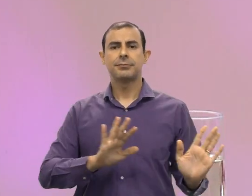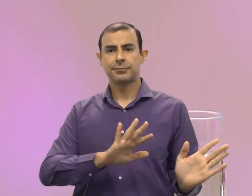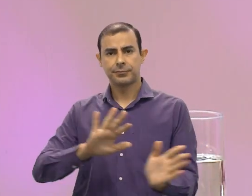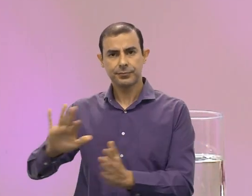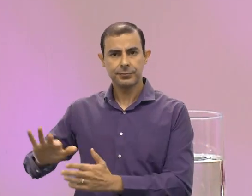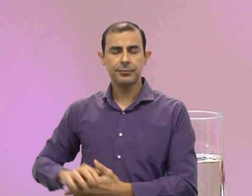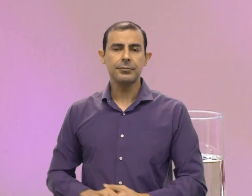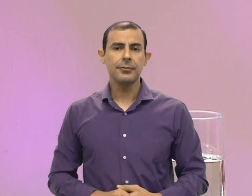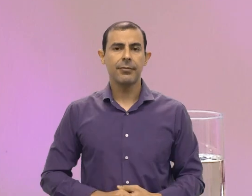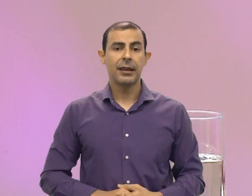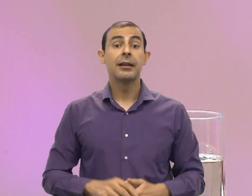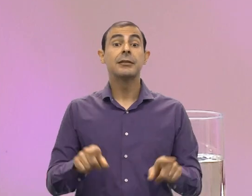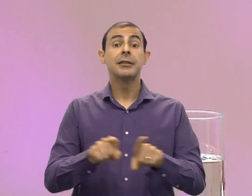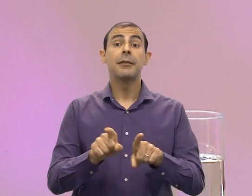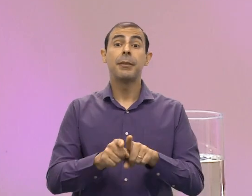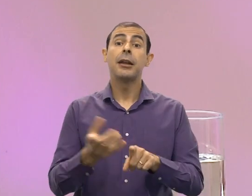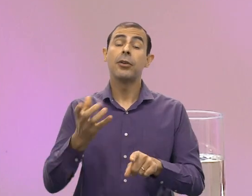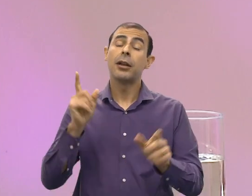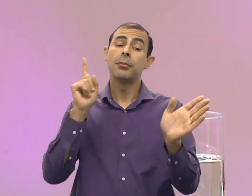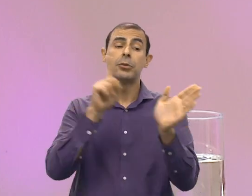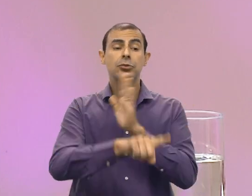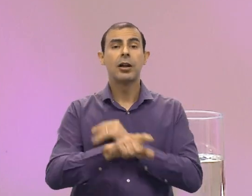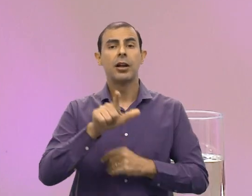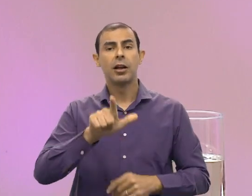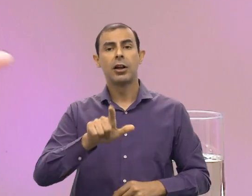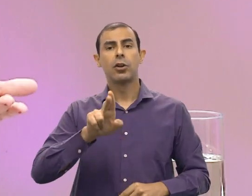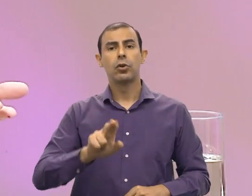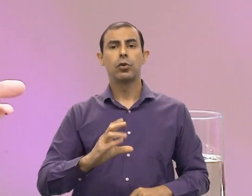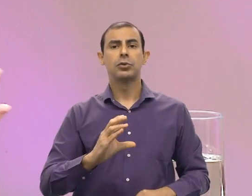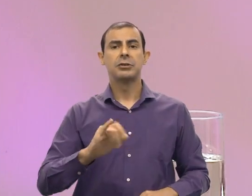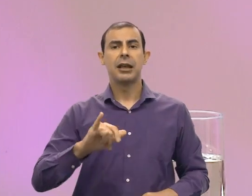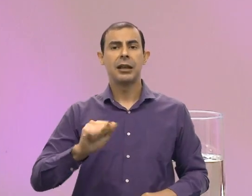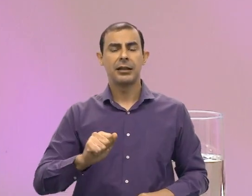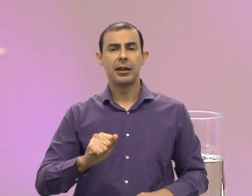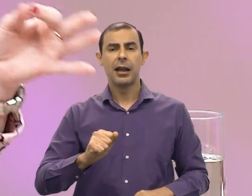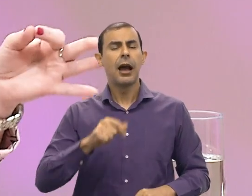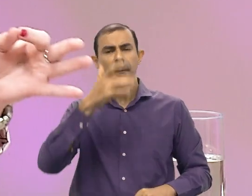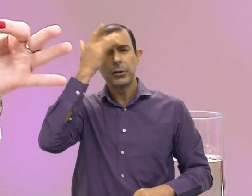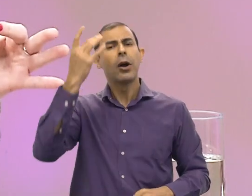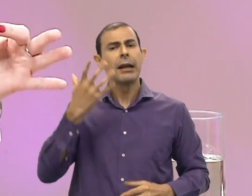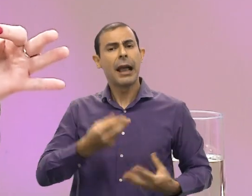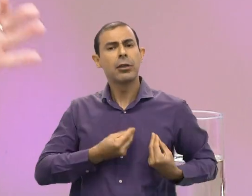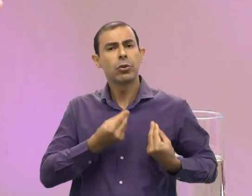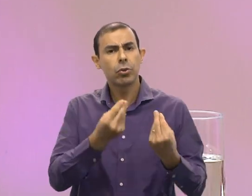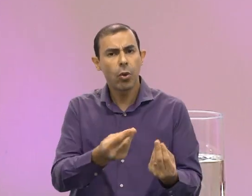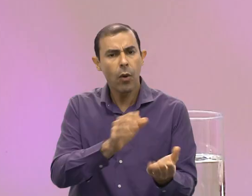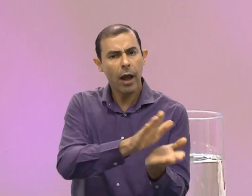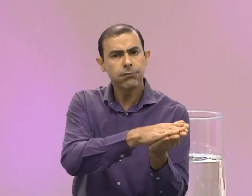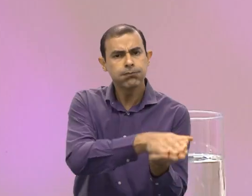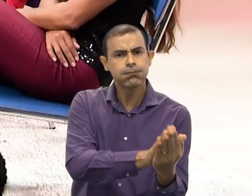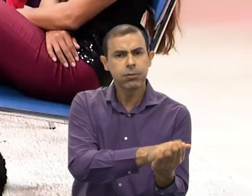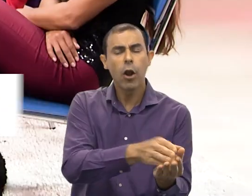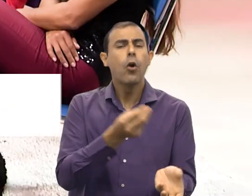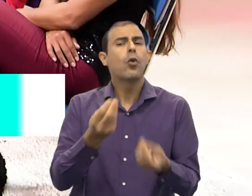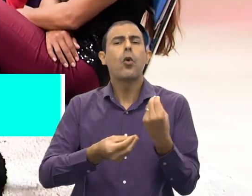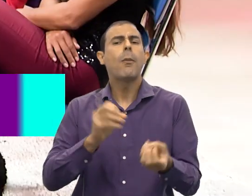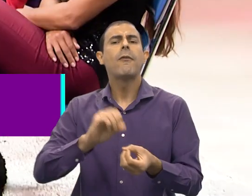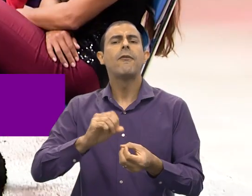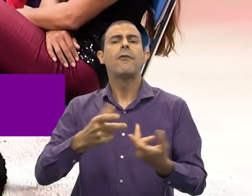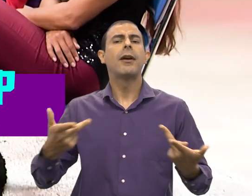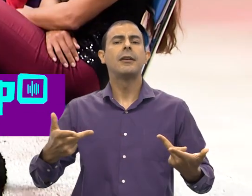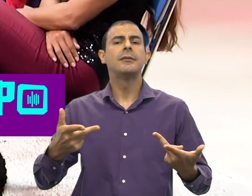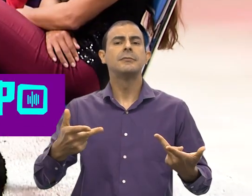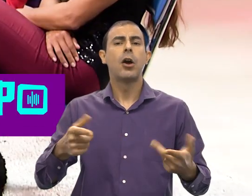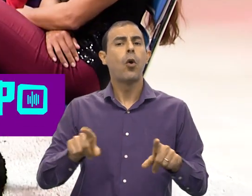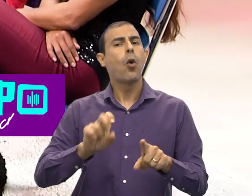falar sobre isso, Lucéia. Como que faz, né? A pessoa quer ser um doador, o que ela precisa fazer? Conta pra gente. Inicialmente, ela